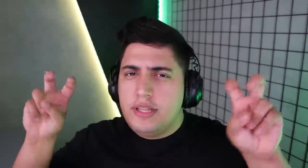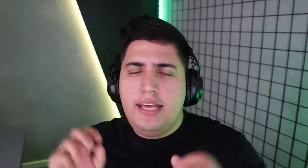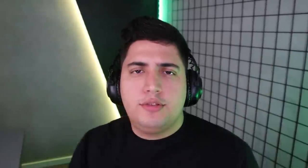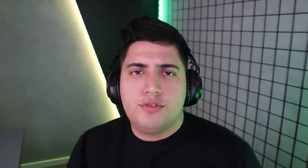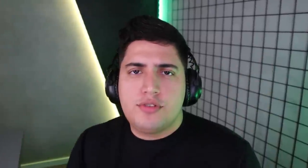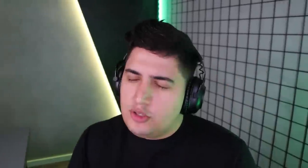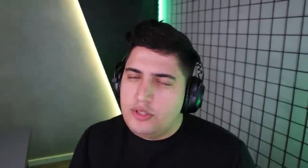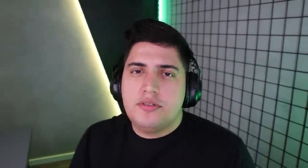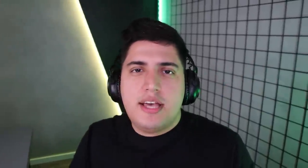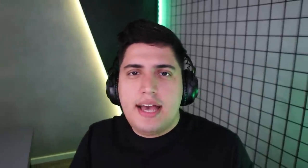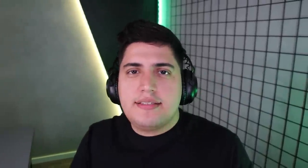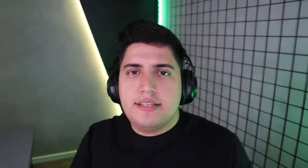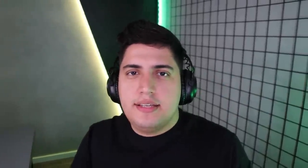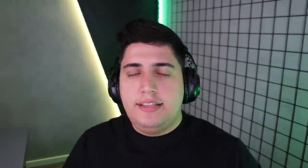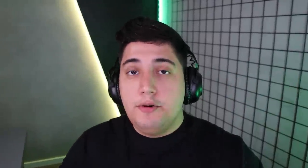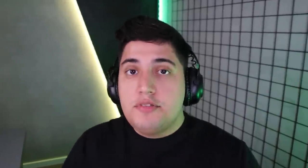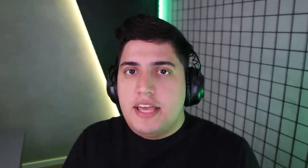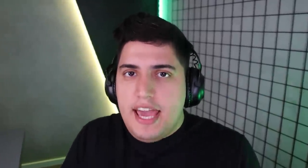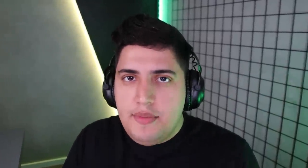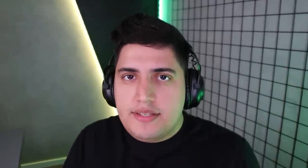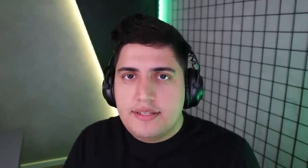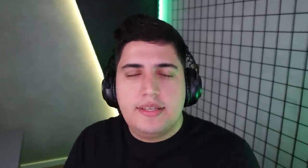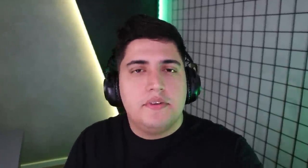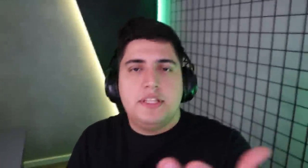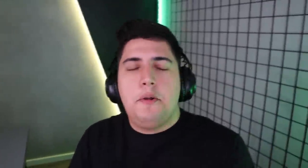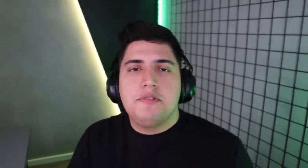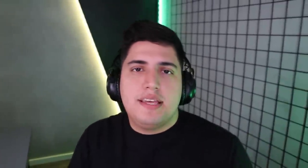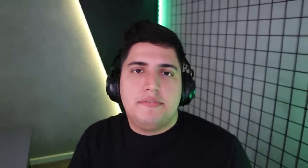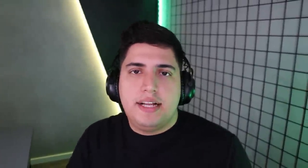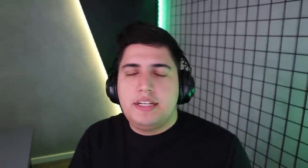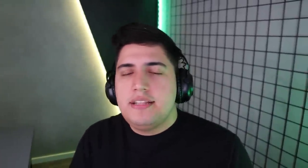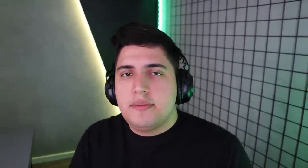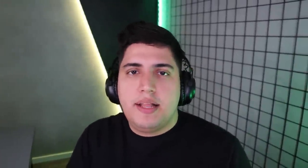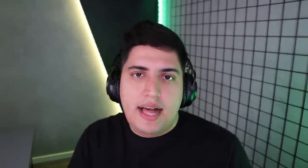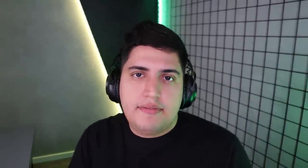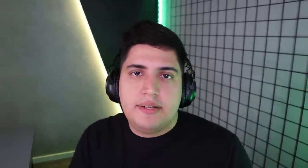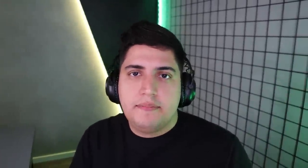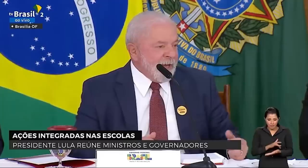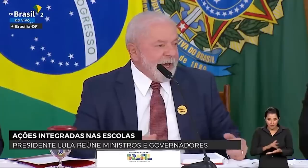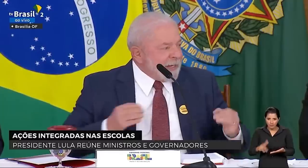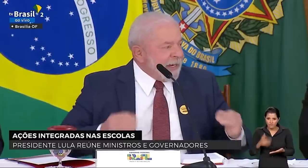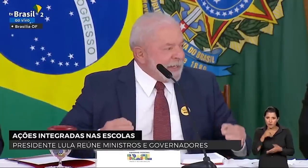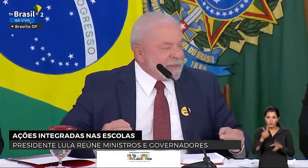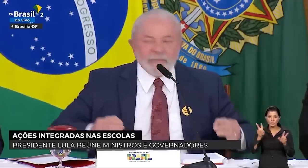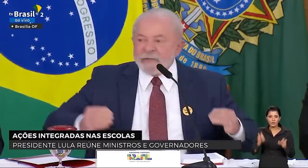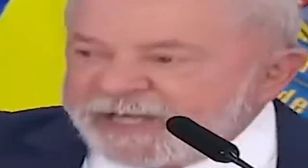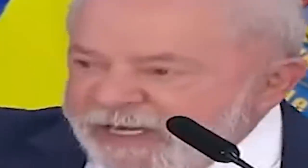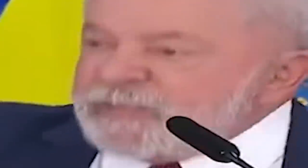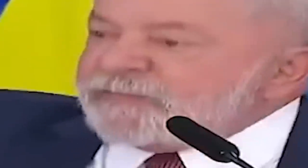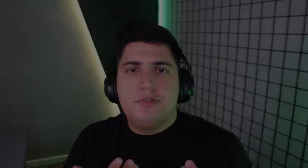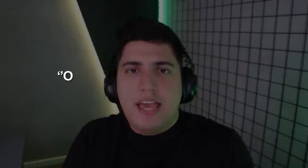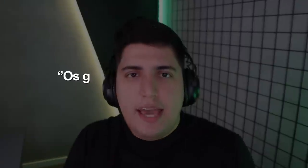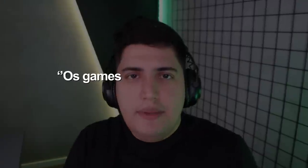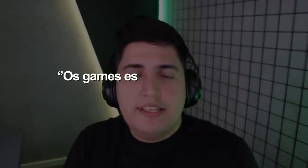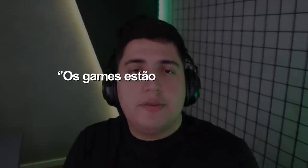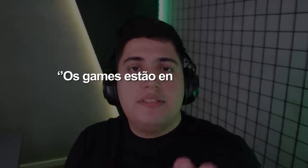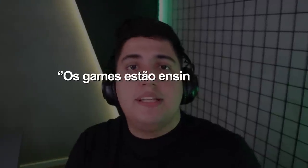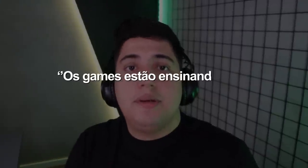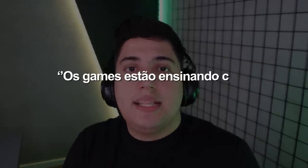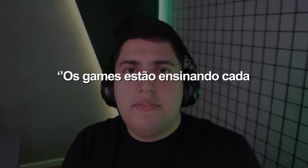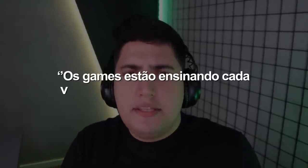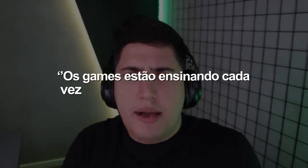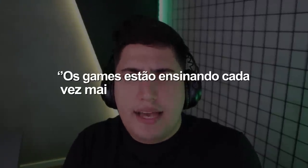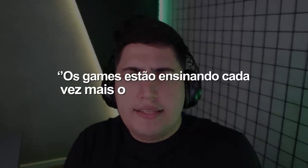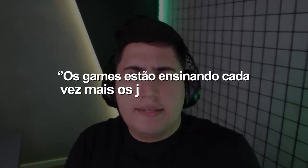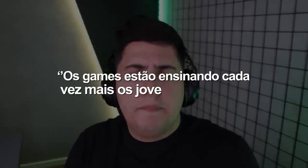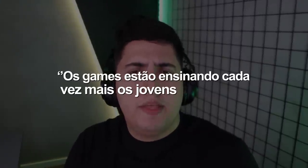jogos violentos, incluindo o CS? Então os games, que você nem consegue falar direito essa palavra... É game. Os games estão